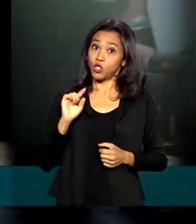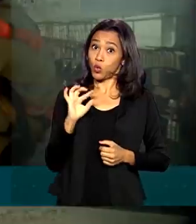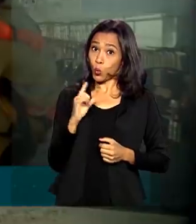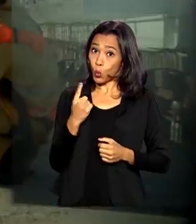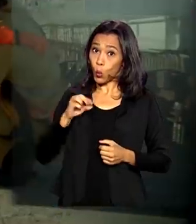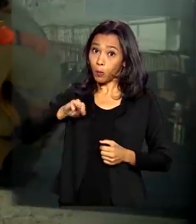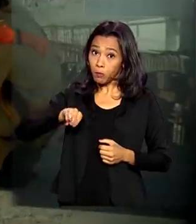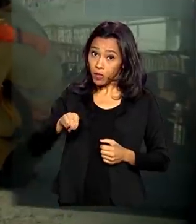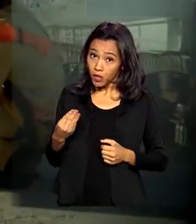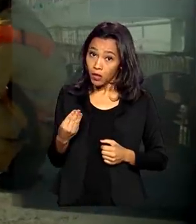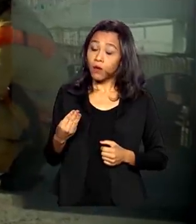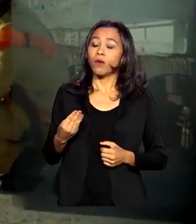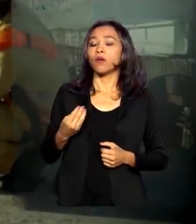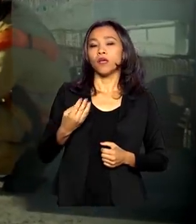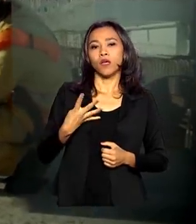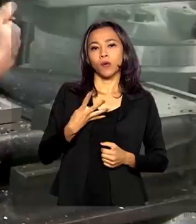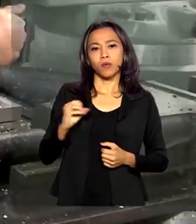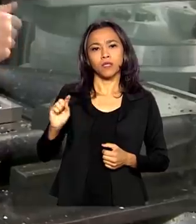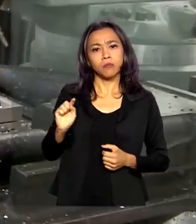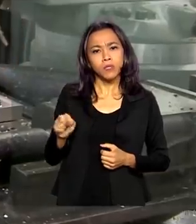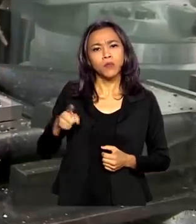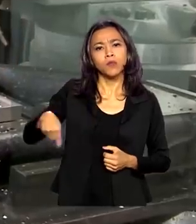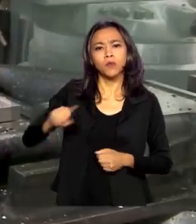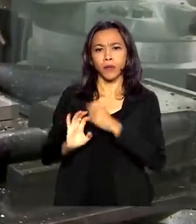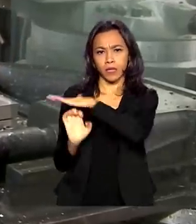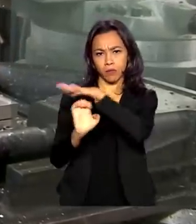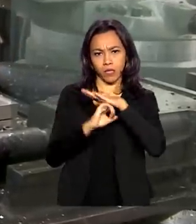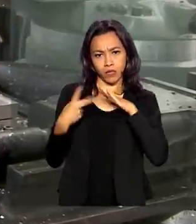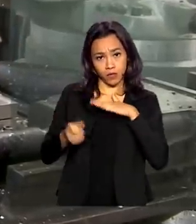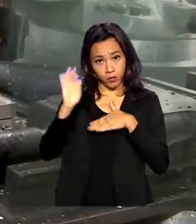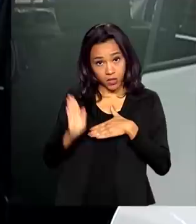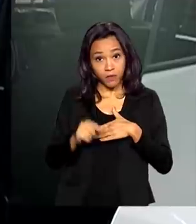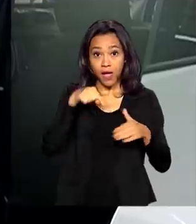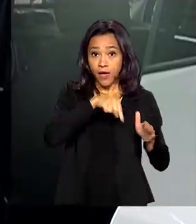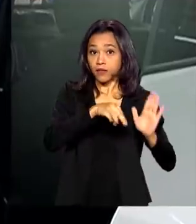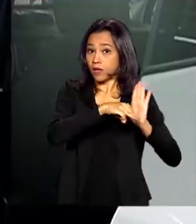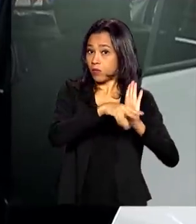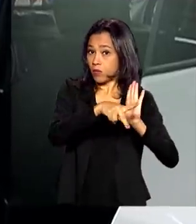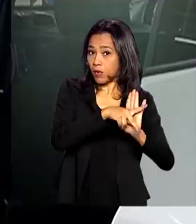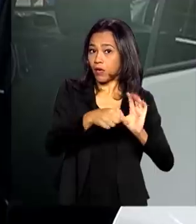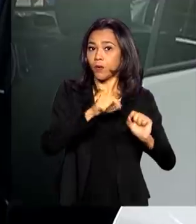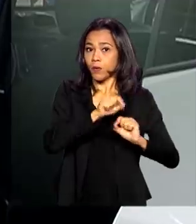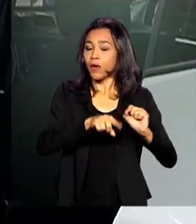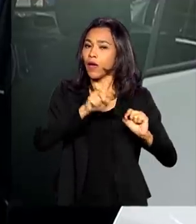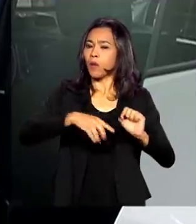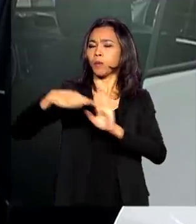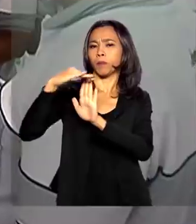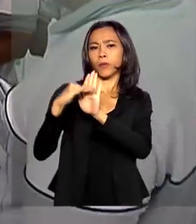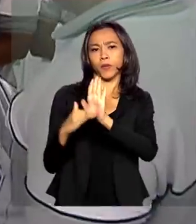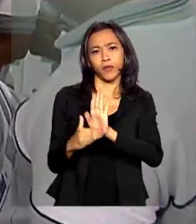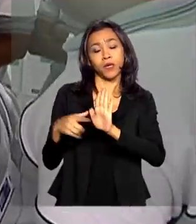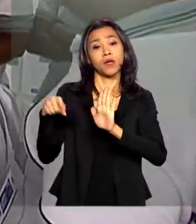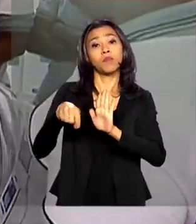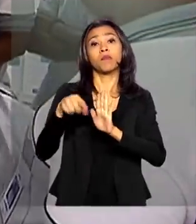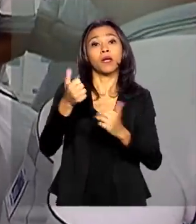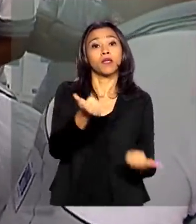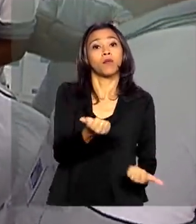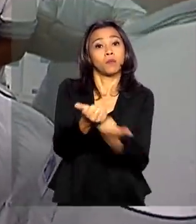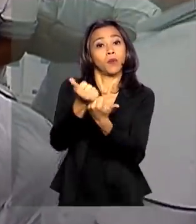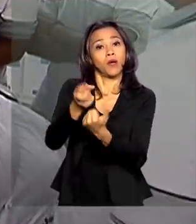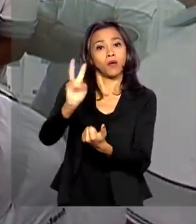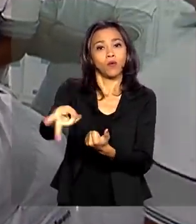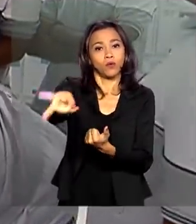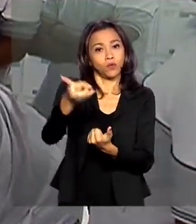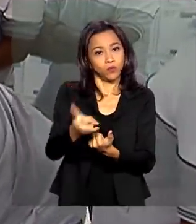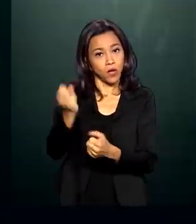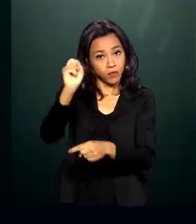de pequenas e médias empresas do país. A MP faz parte do Programa Emergencial do Suporte a Empregos e